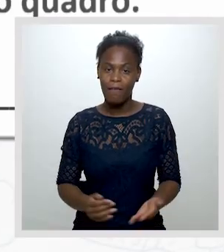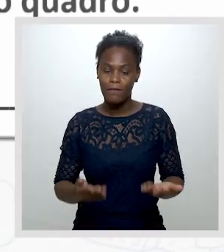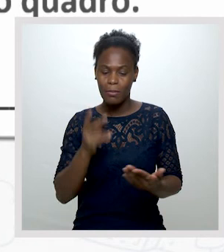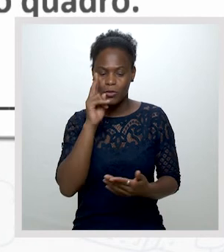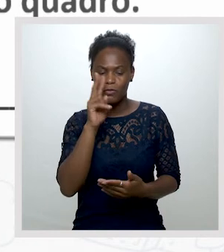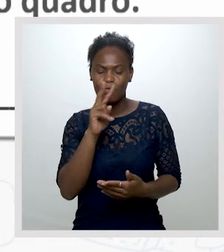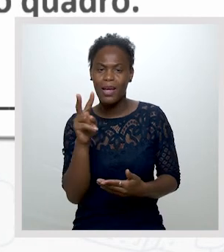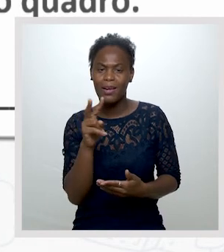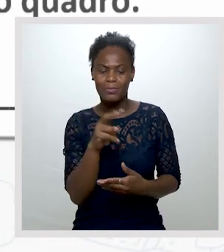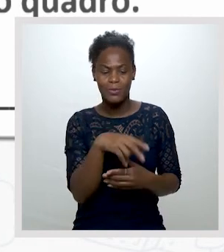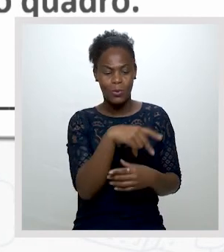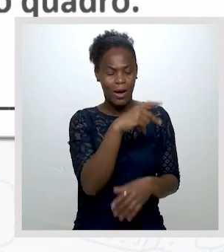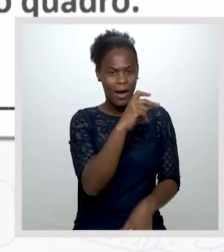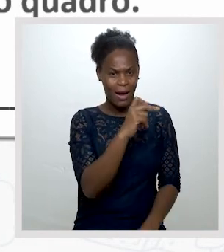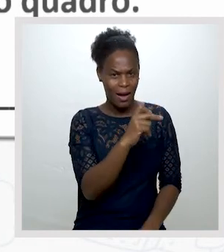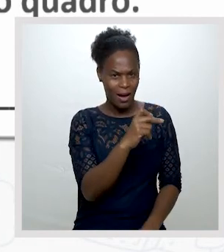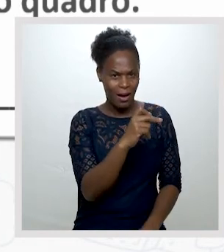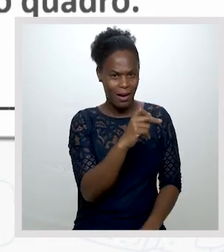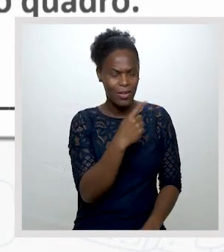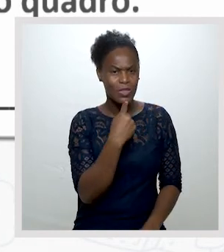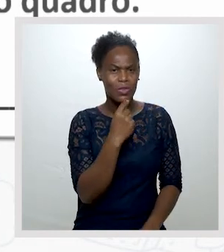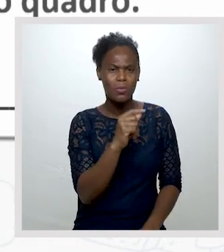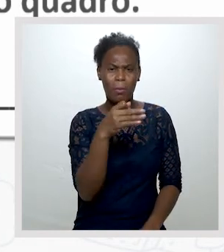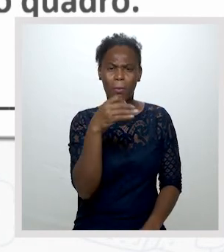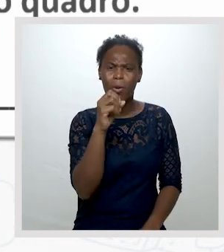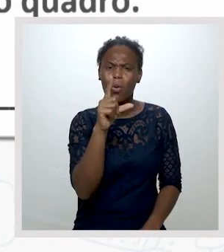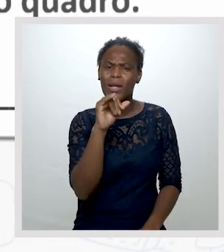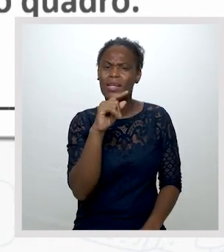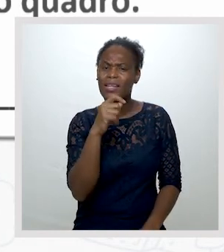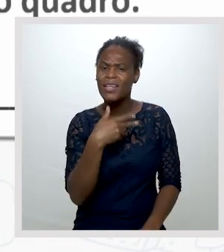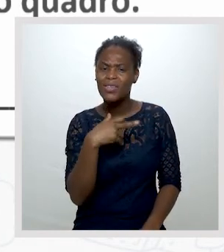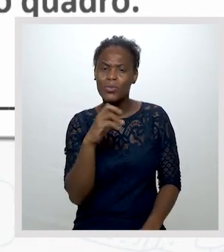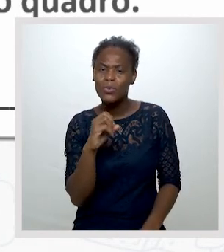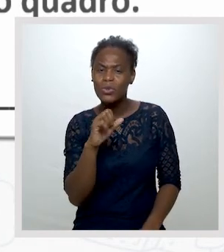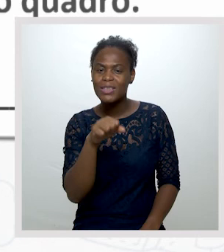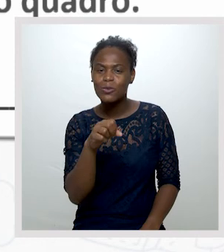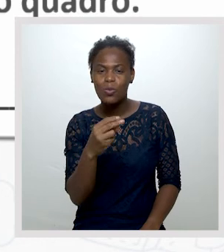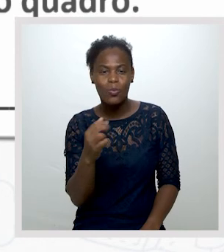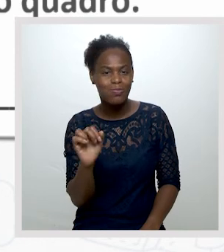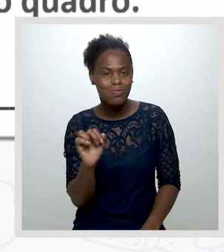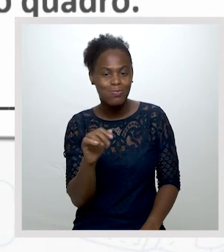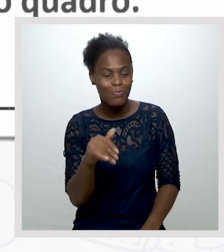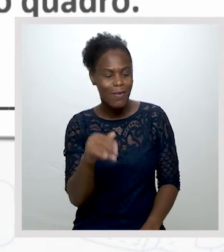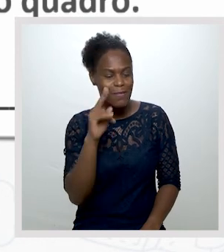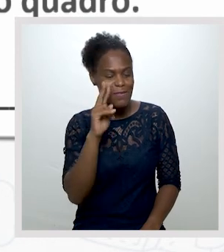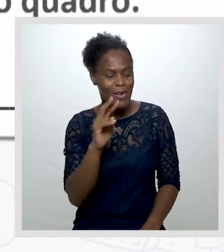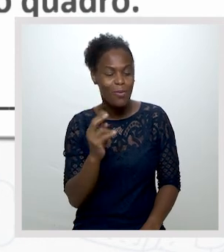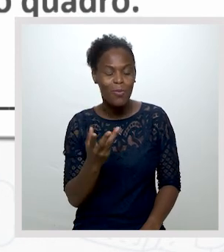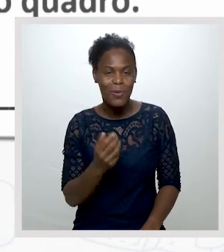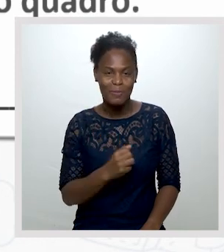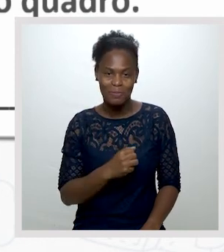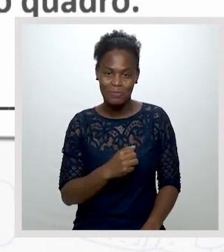Vamos ver. O sólido A é um poliedro ou um não poliedro? Vamos lá